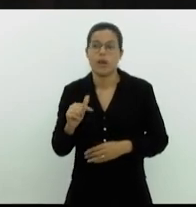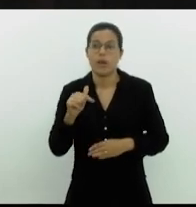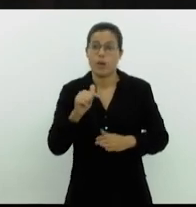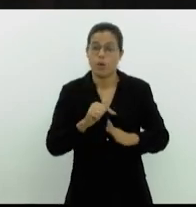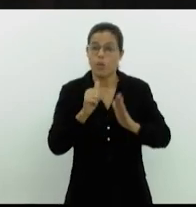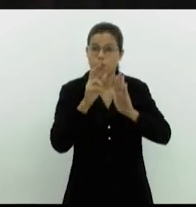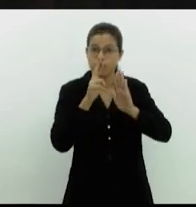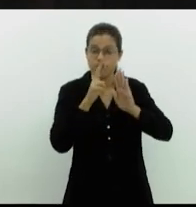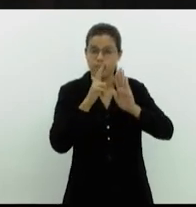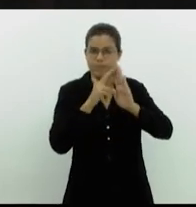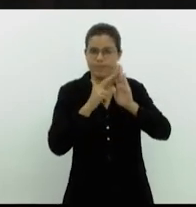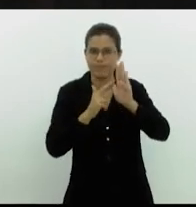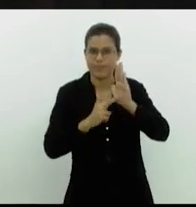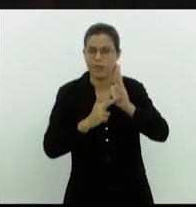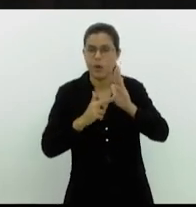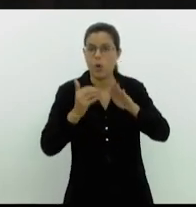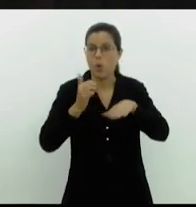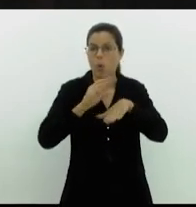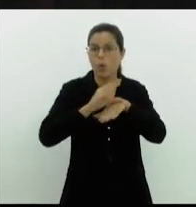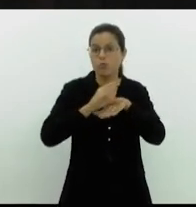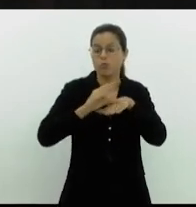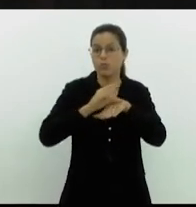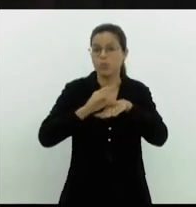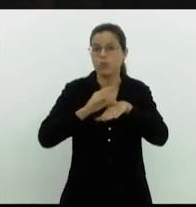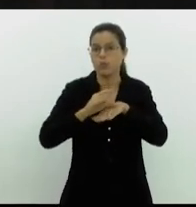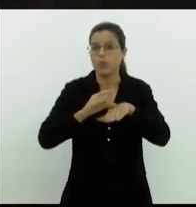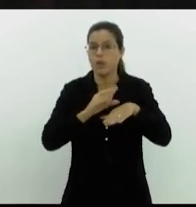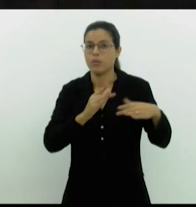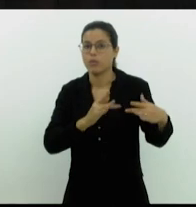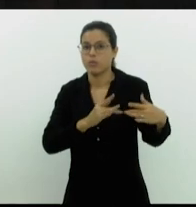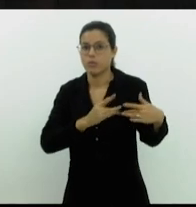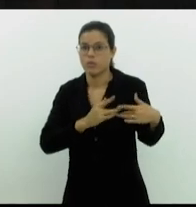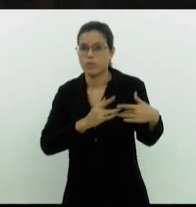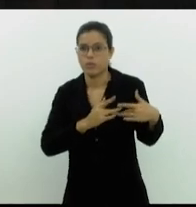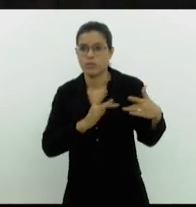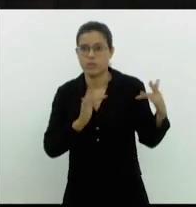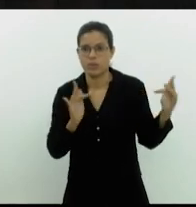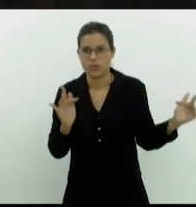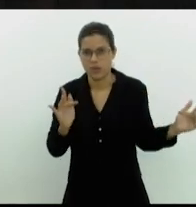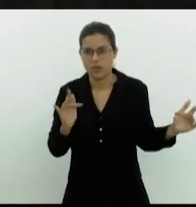constitucional de solidariedade